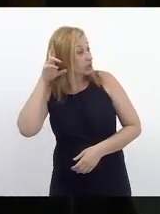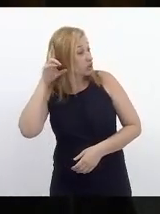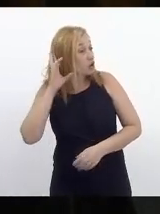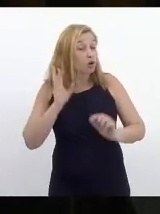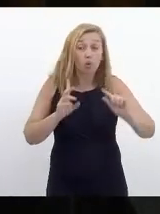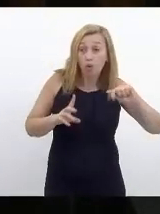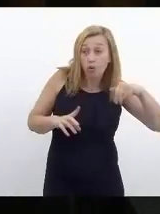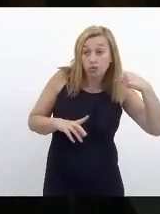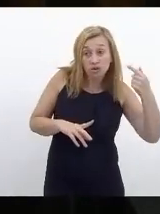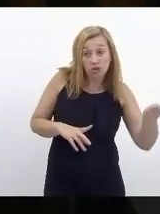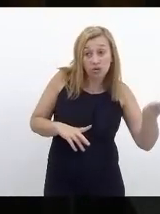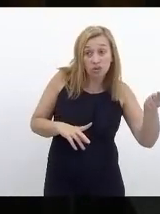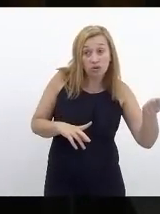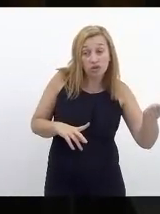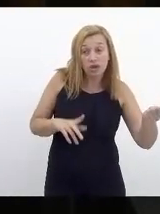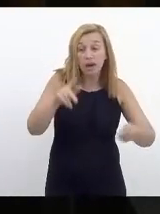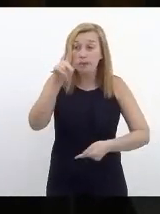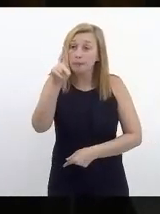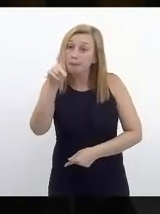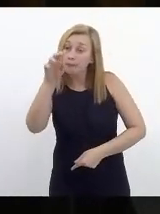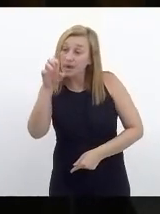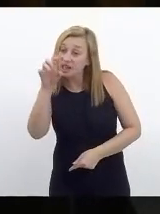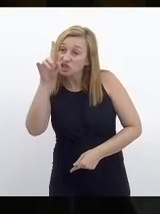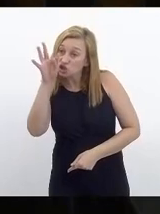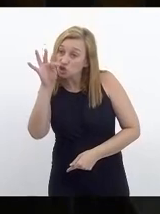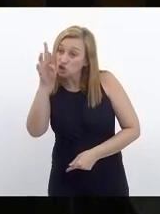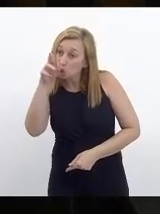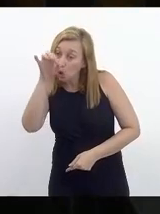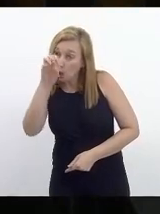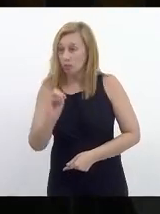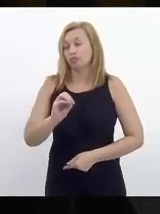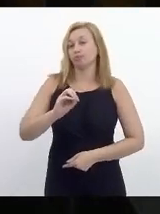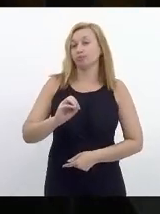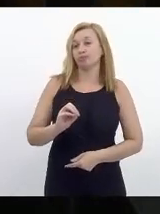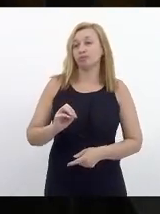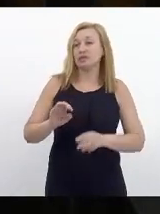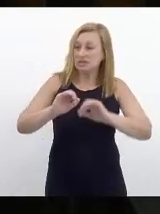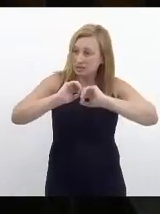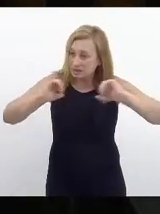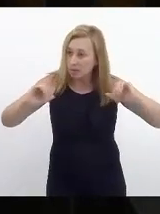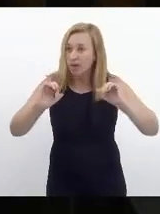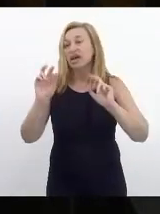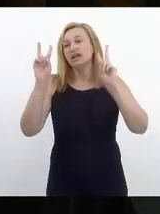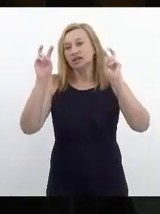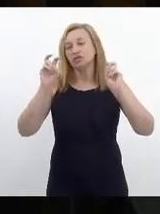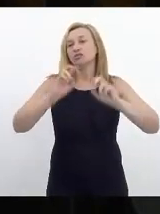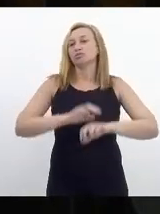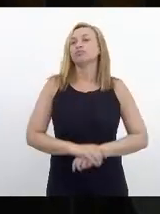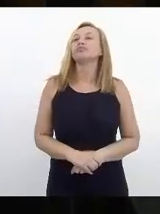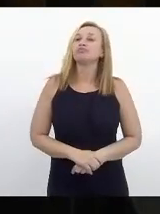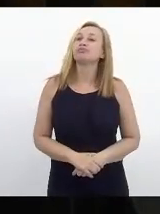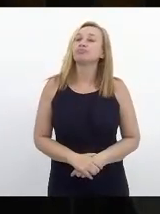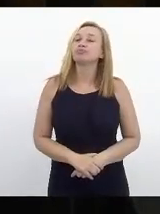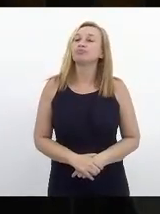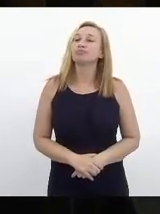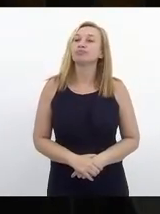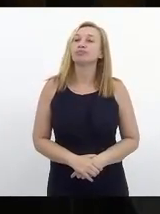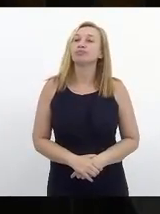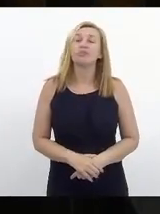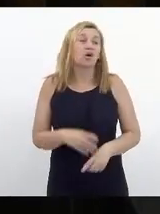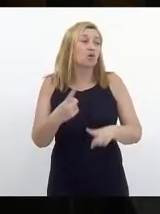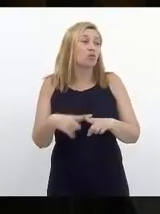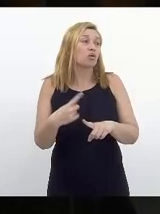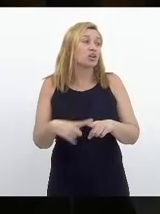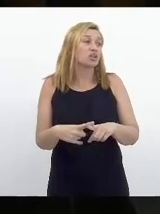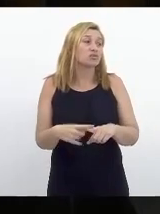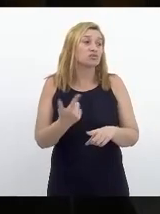Outra coisa é petróleo. Então, há que se separar isso. Né? Porque senão